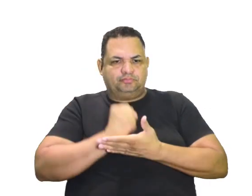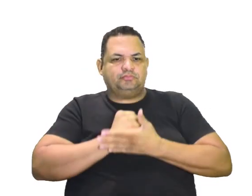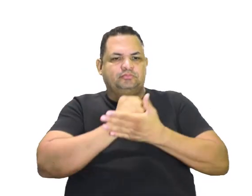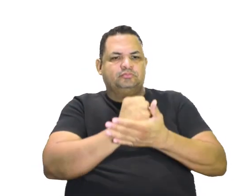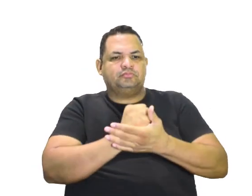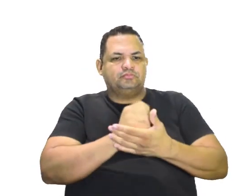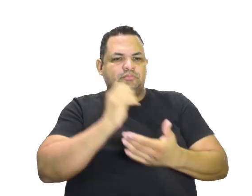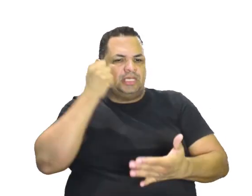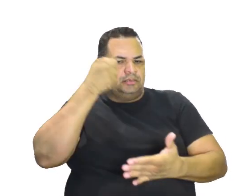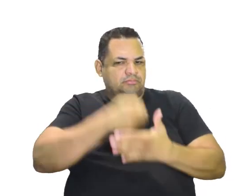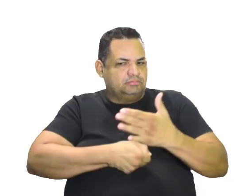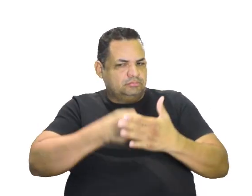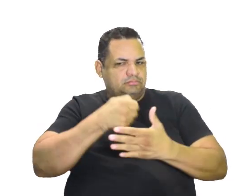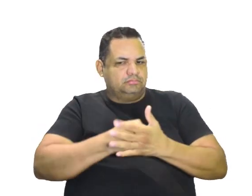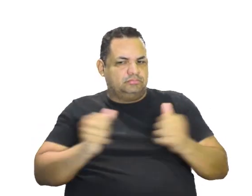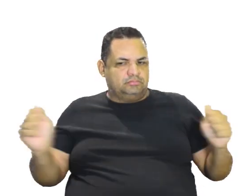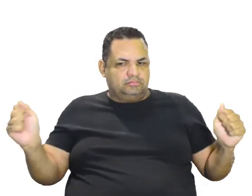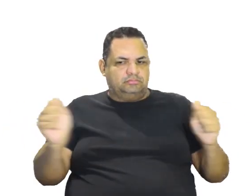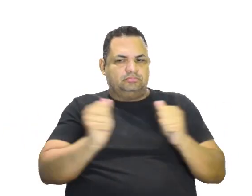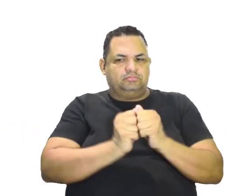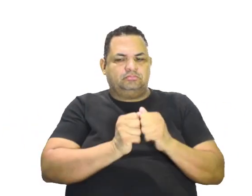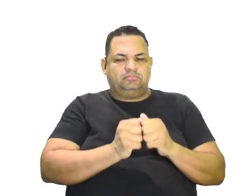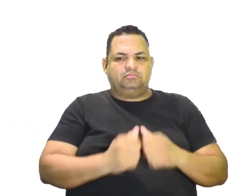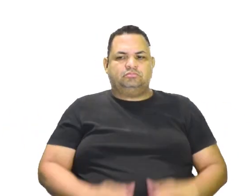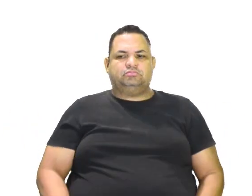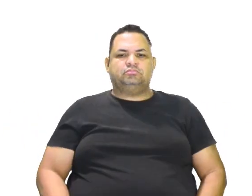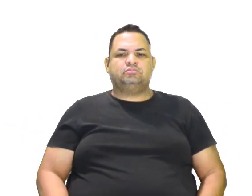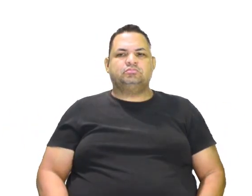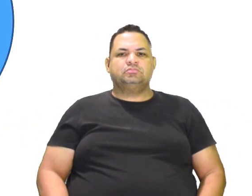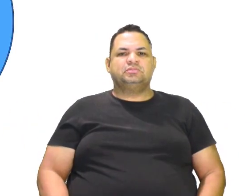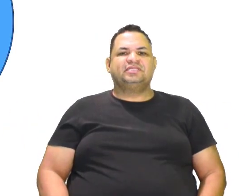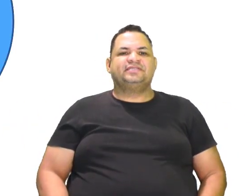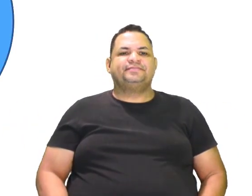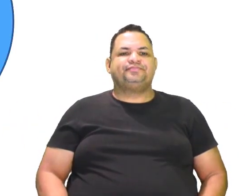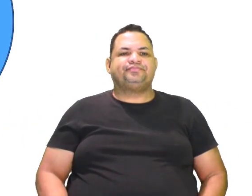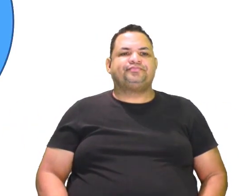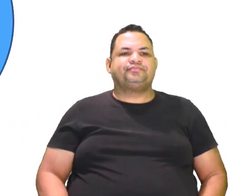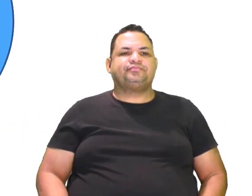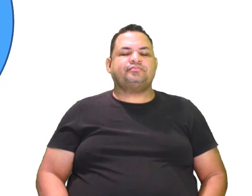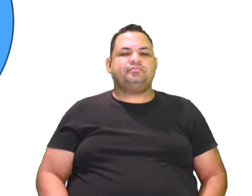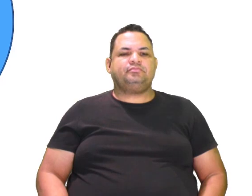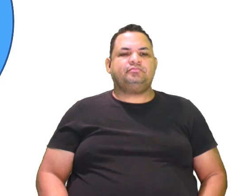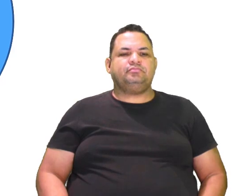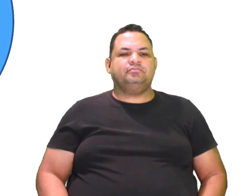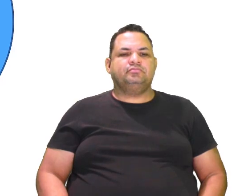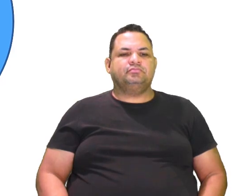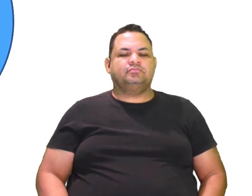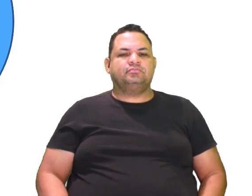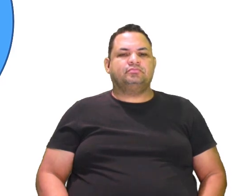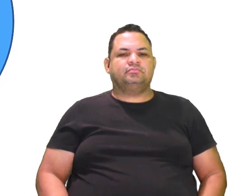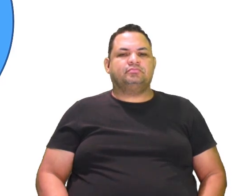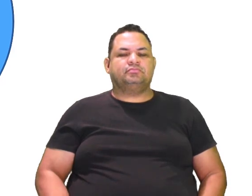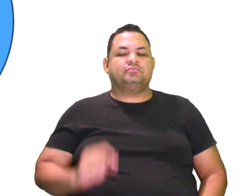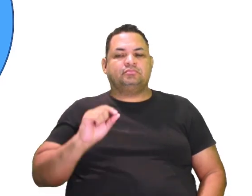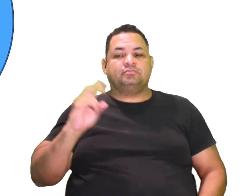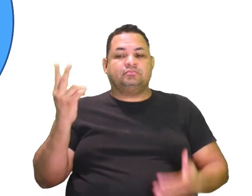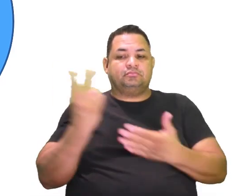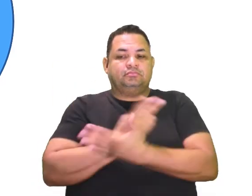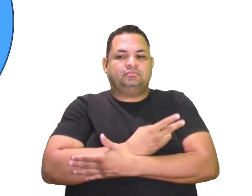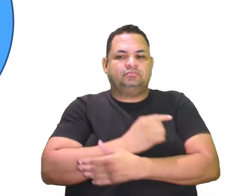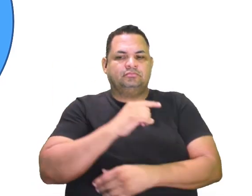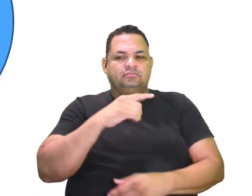apoiar, para defender a sua presença, né? E aí nós vamos ver mais detalhes aqui. O que